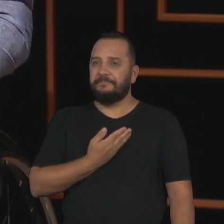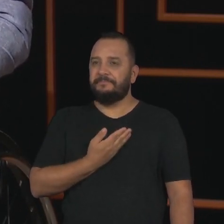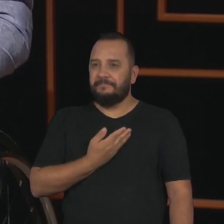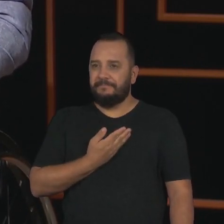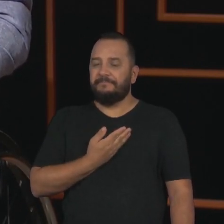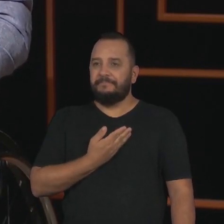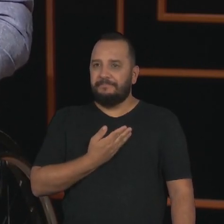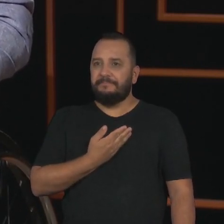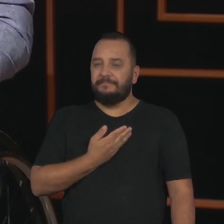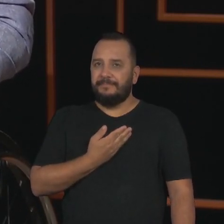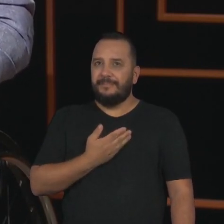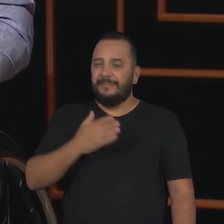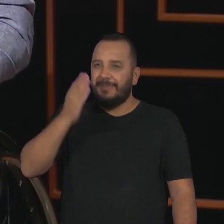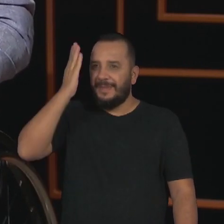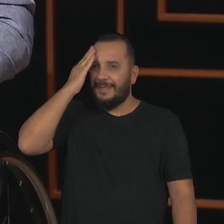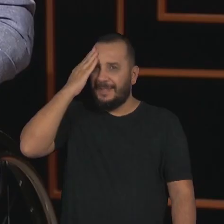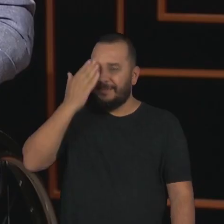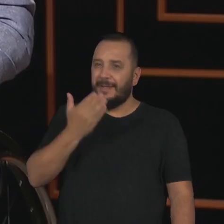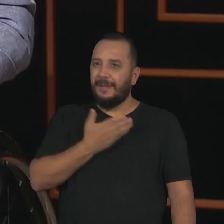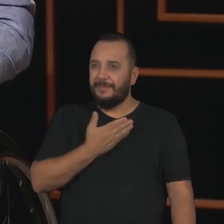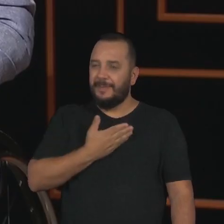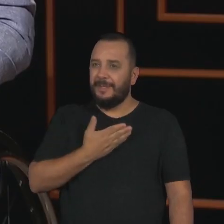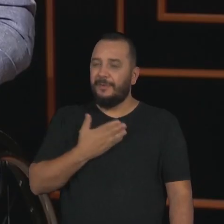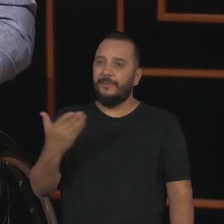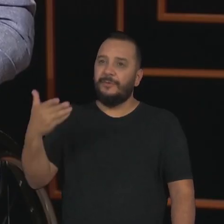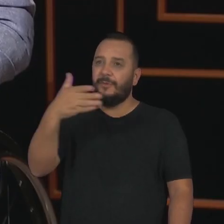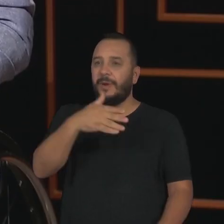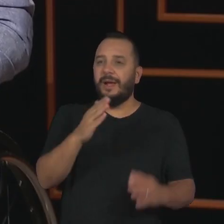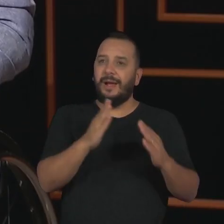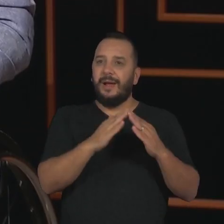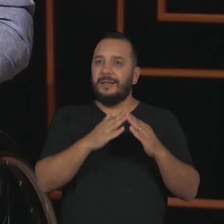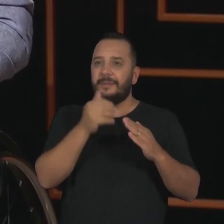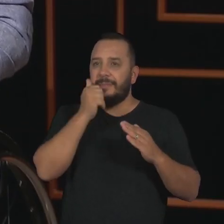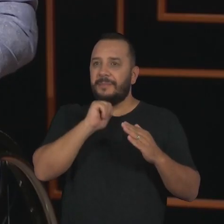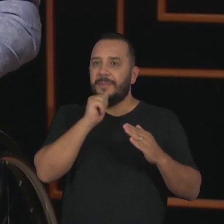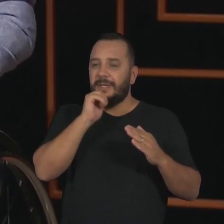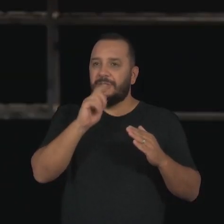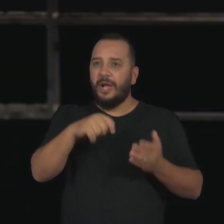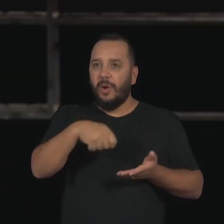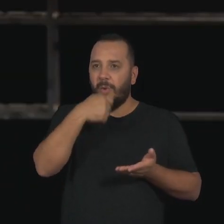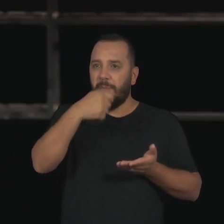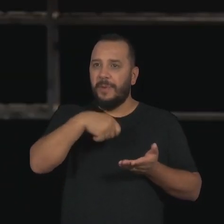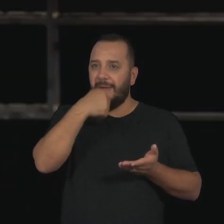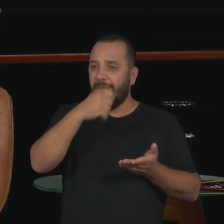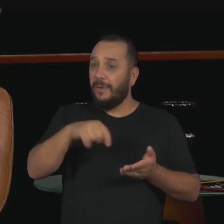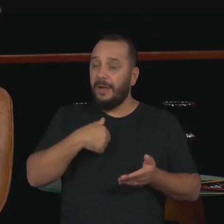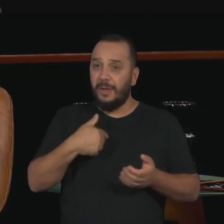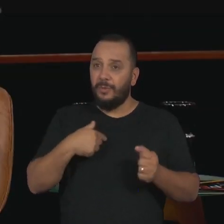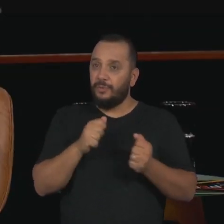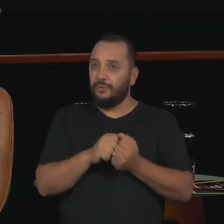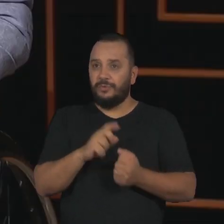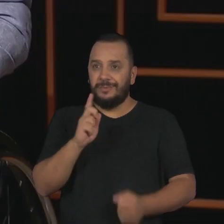é um daqueles amigos que comeu na casa da minha mãe sem eu estar presente.